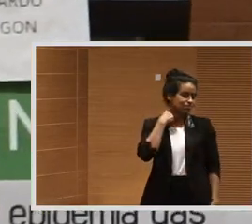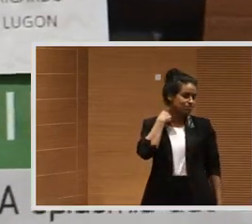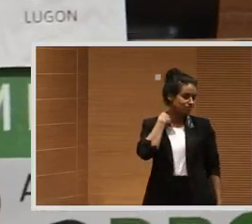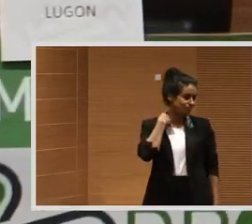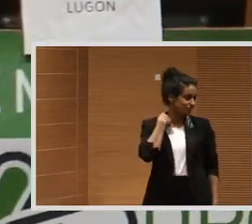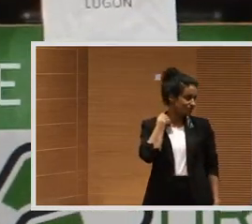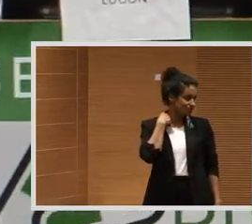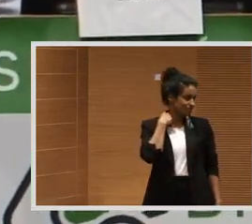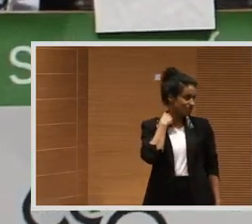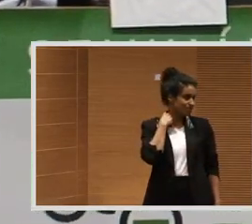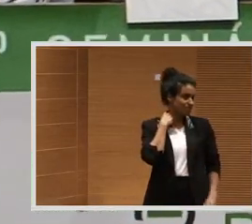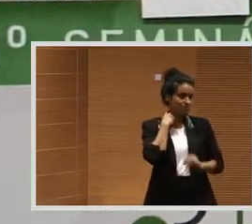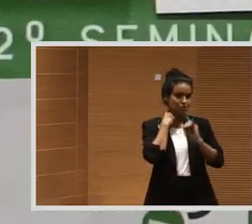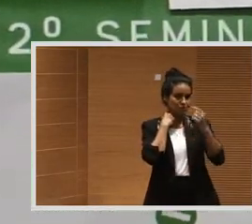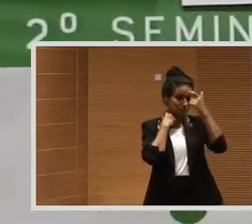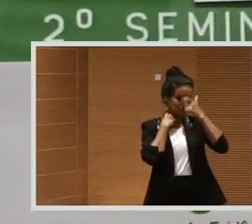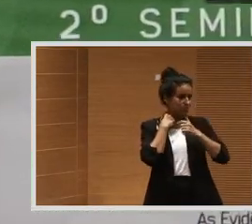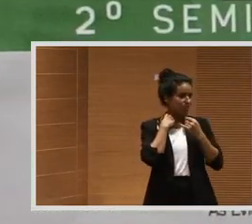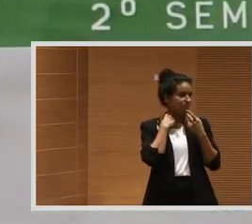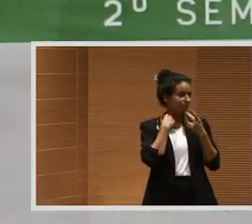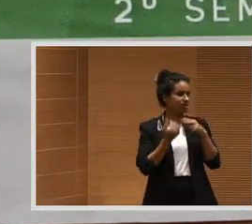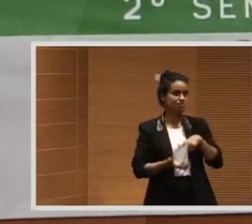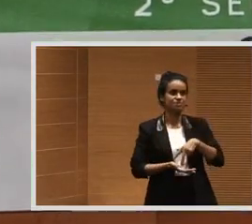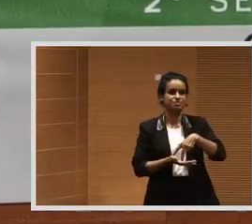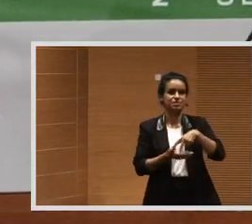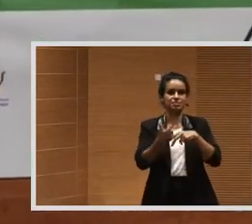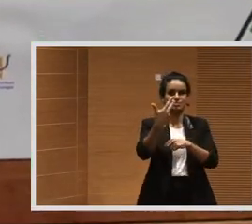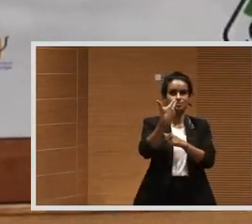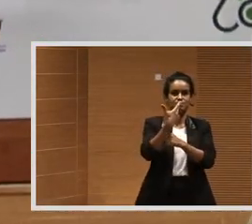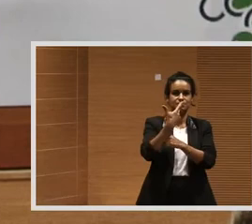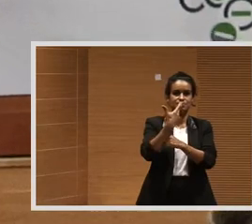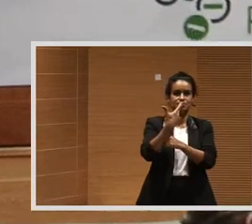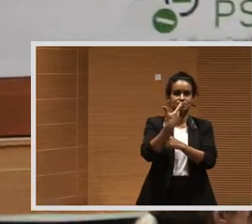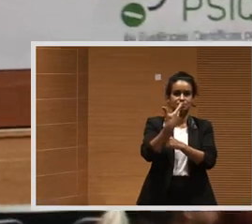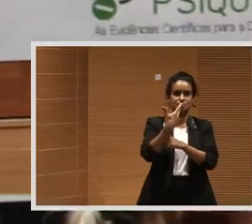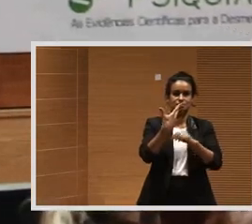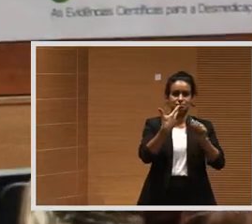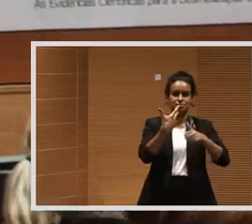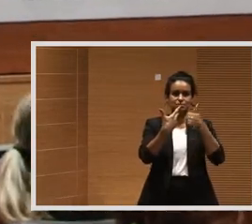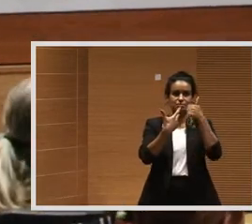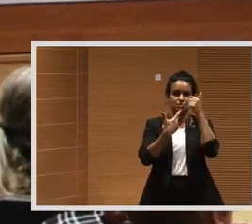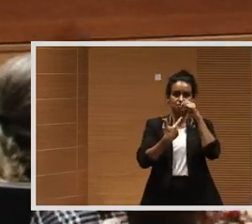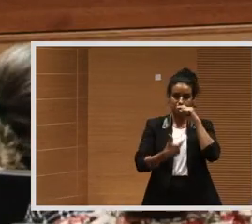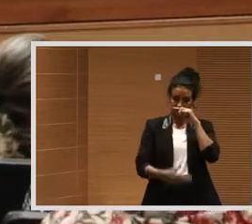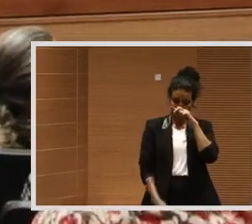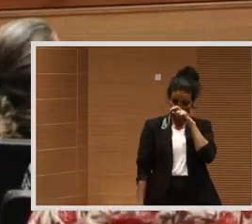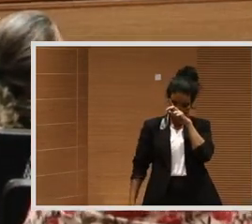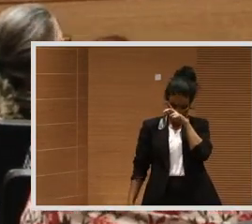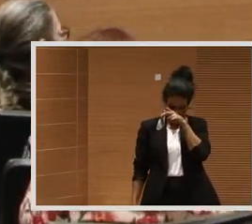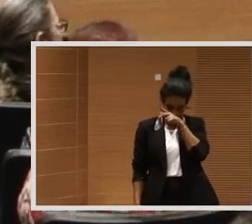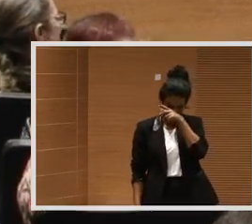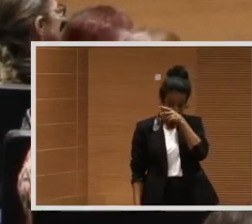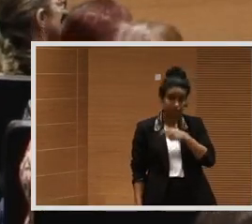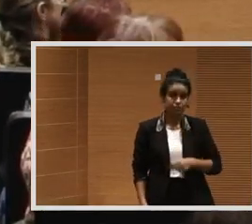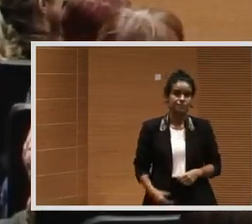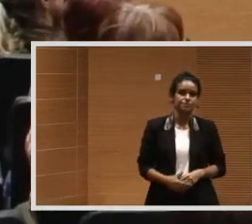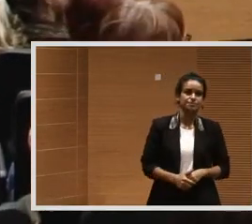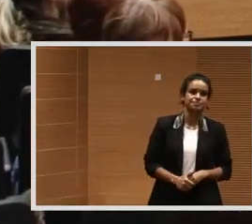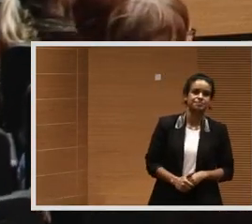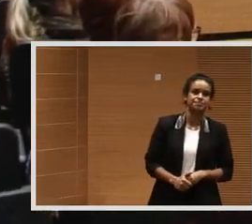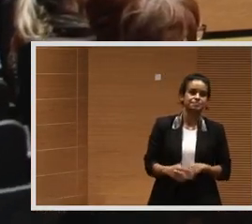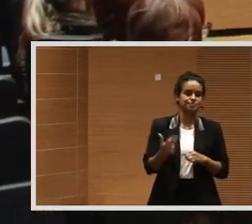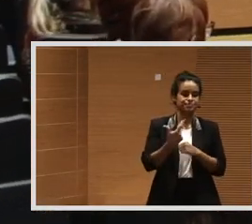Oi, sou eu aqui. Vou falar em pé, inclusive, porque a câmera é melhor para quem está falando daqui, para ser filmado e as pessoas